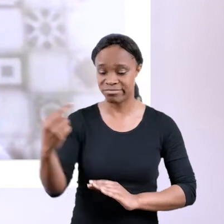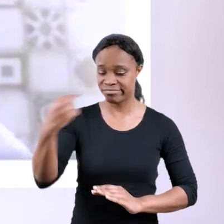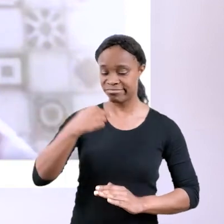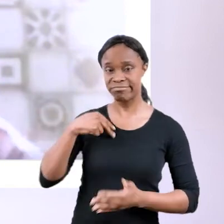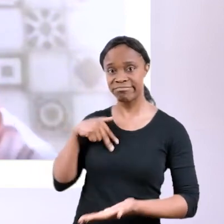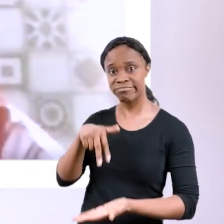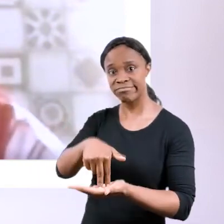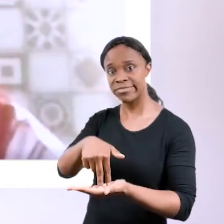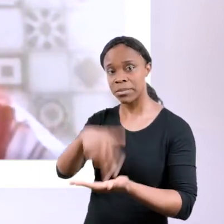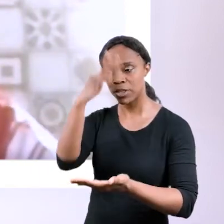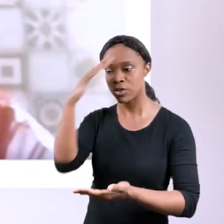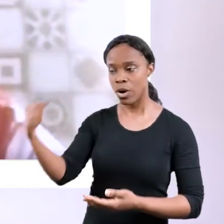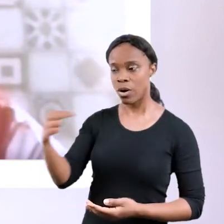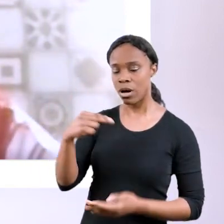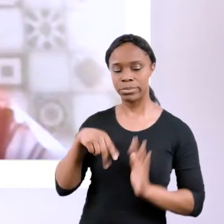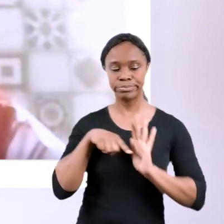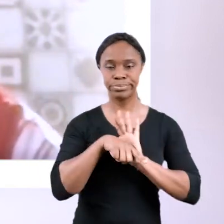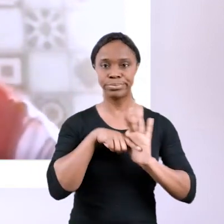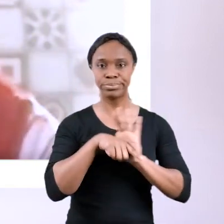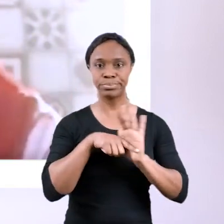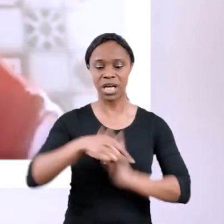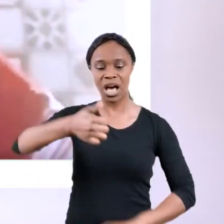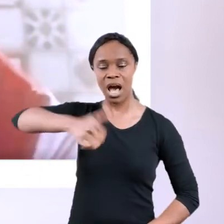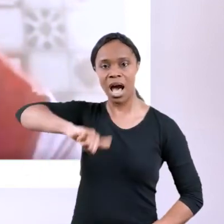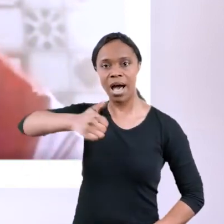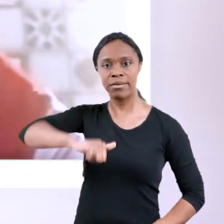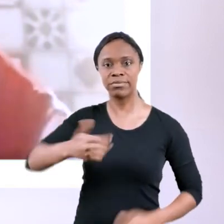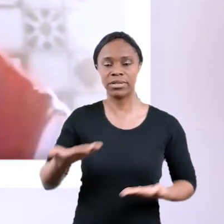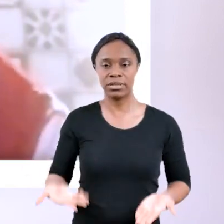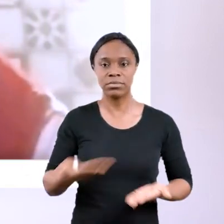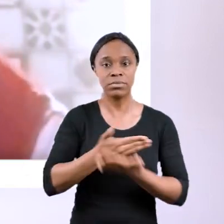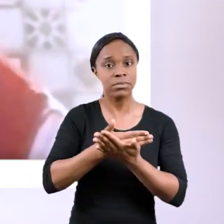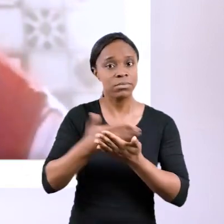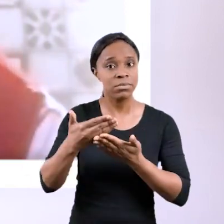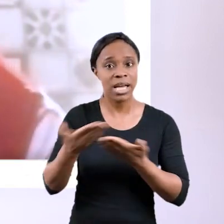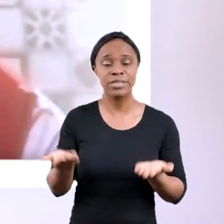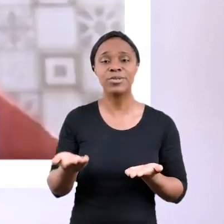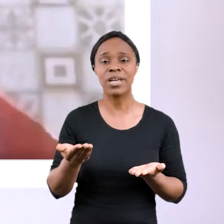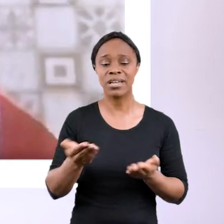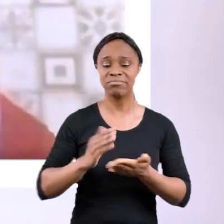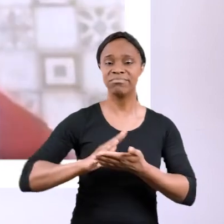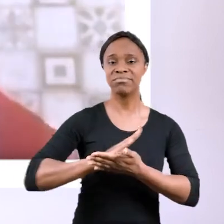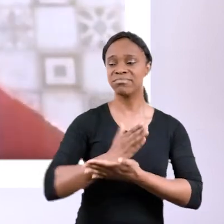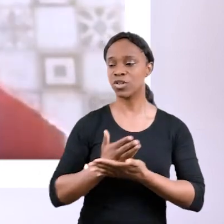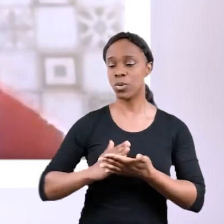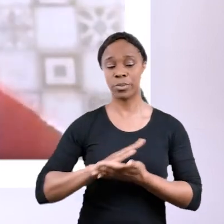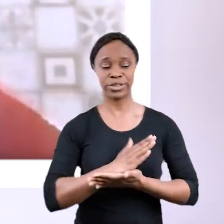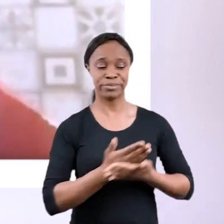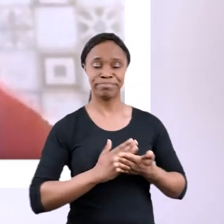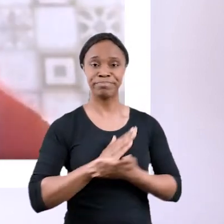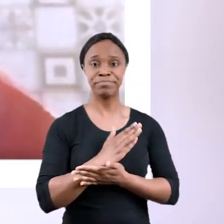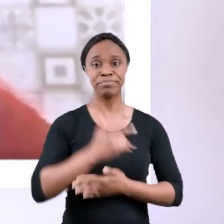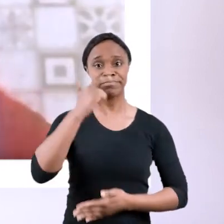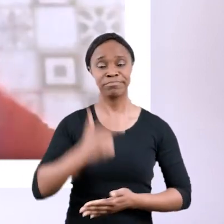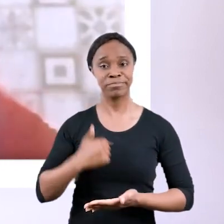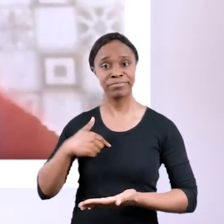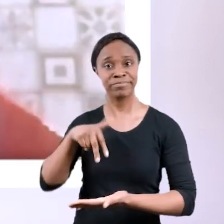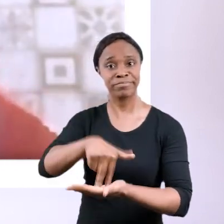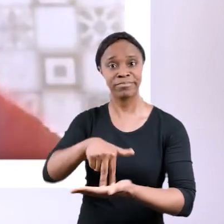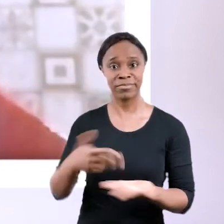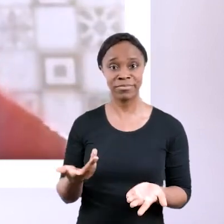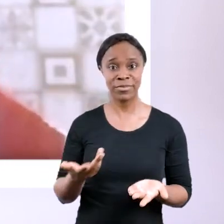naquele lugar, que faz com que as pessoas o tempo inteiro se incomodem. É racismo. É o